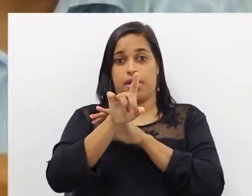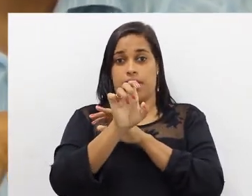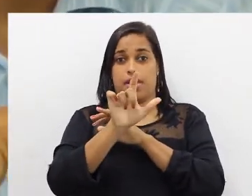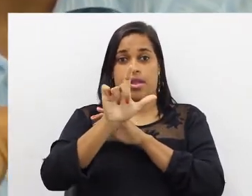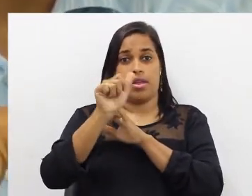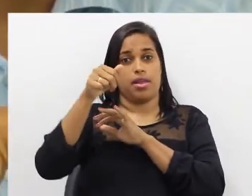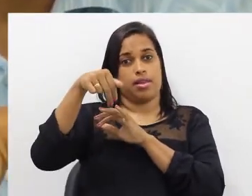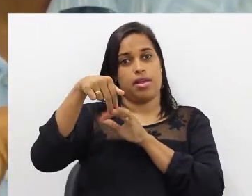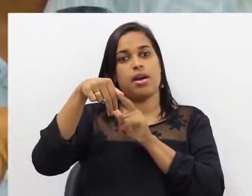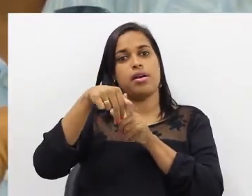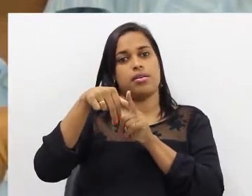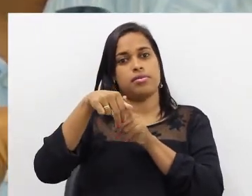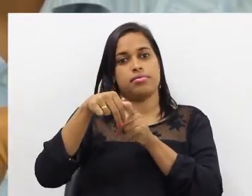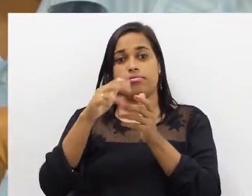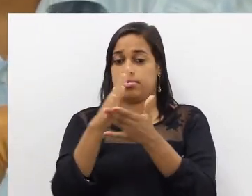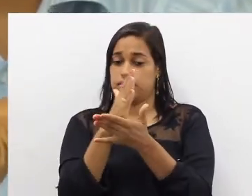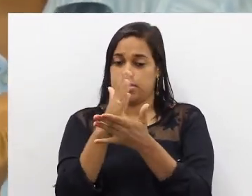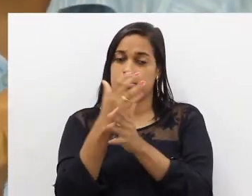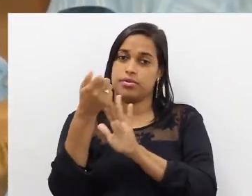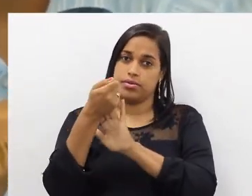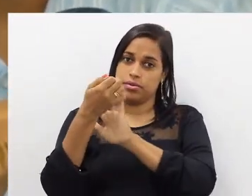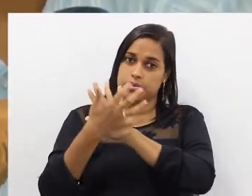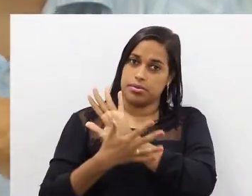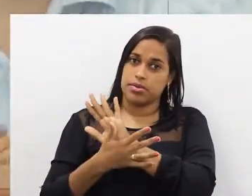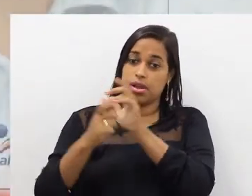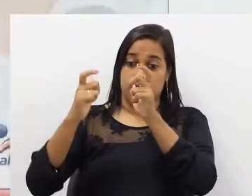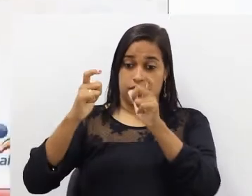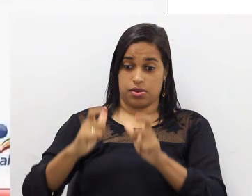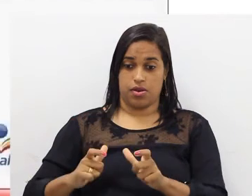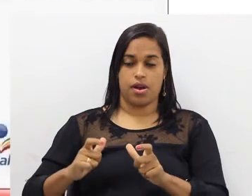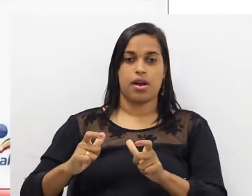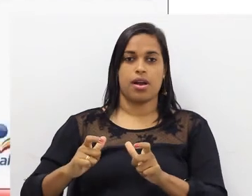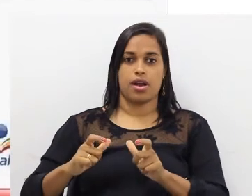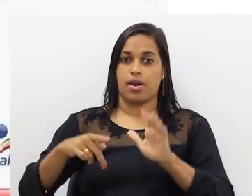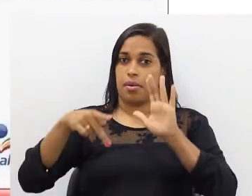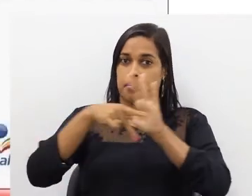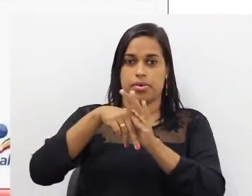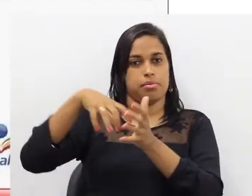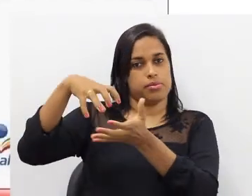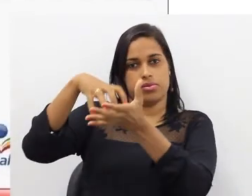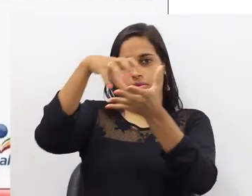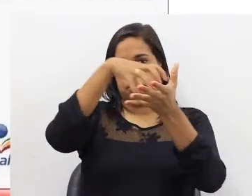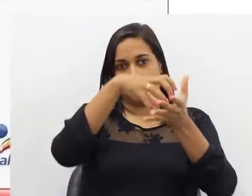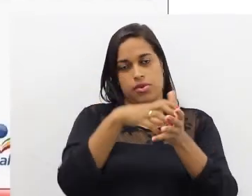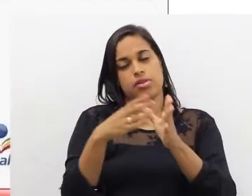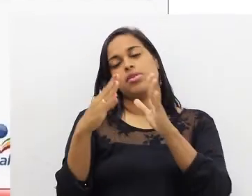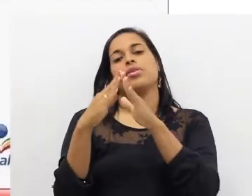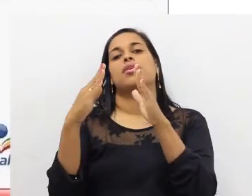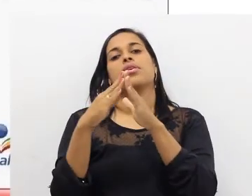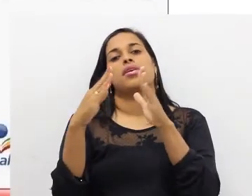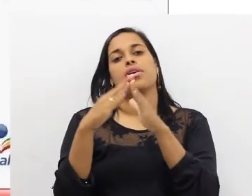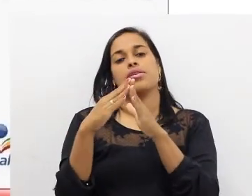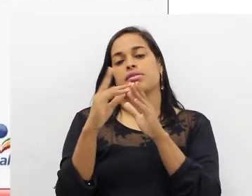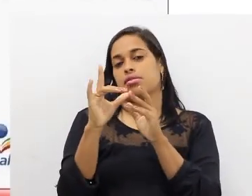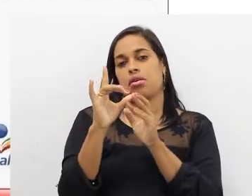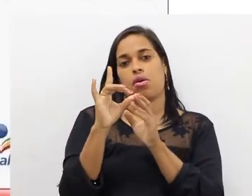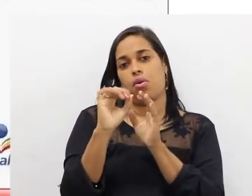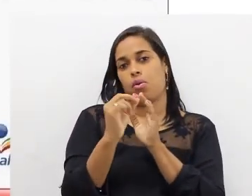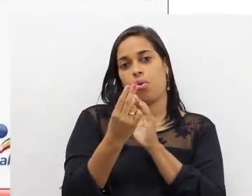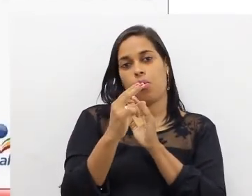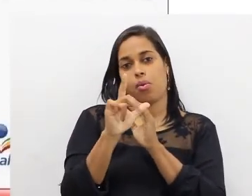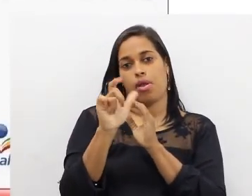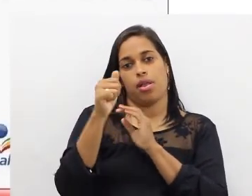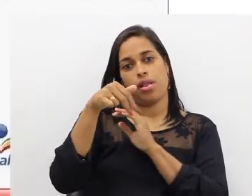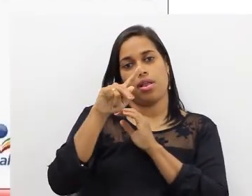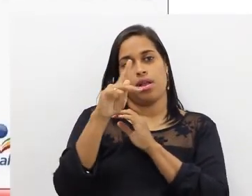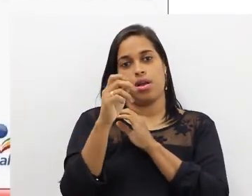lá bem descrito no seu caderno, que é a rede local, a rede do seu polo, da LAN house, da sua casa, onde eu tenho lá um